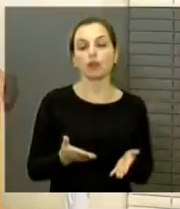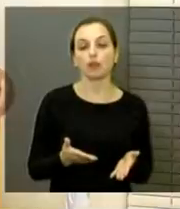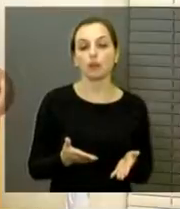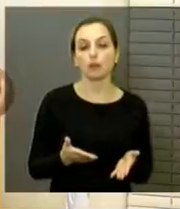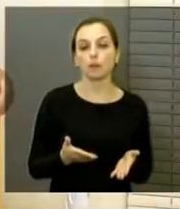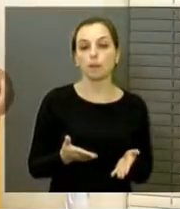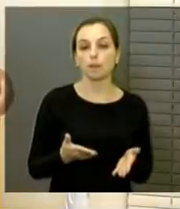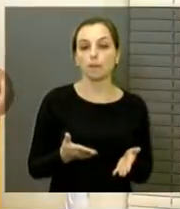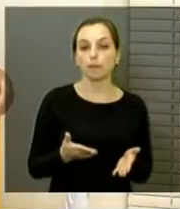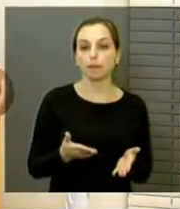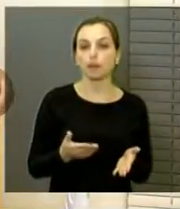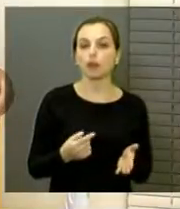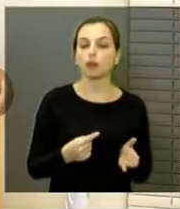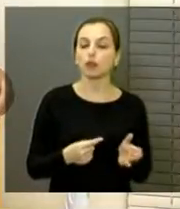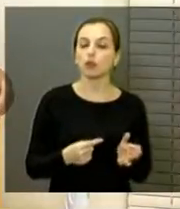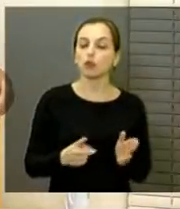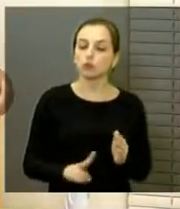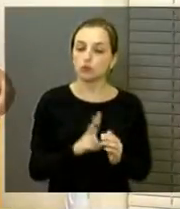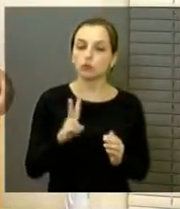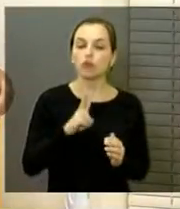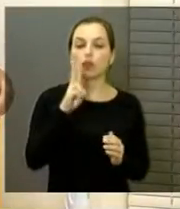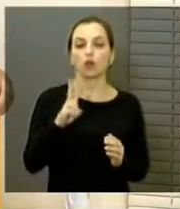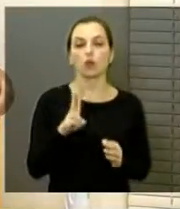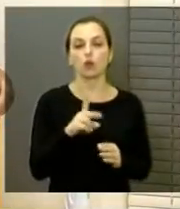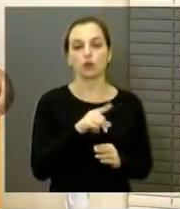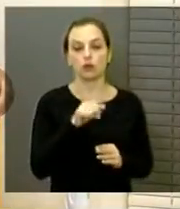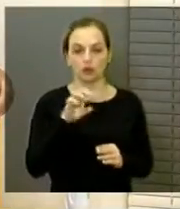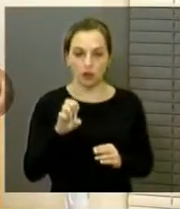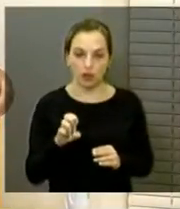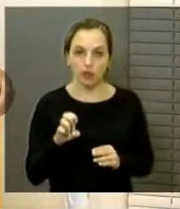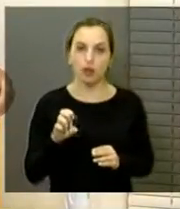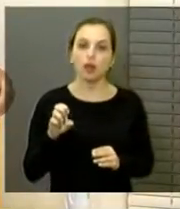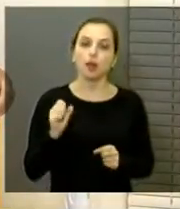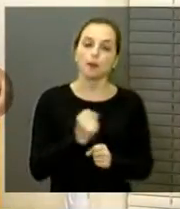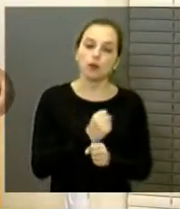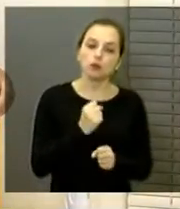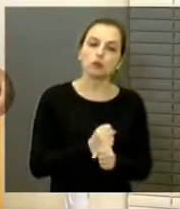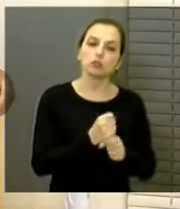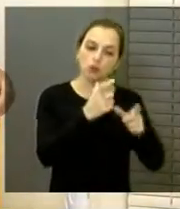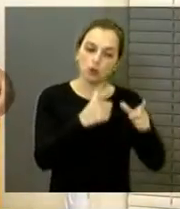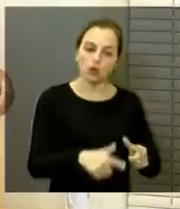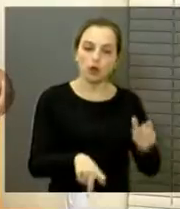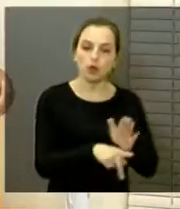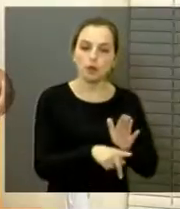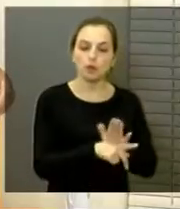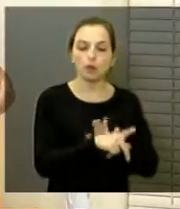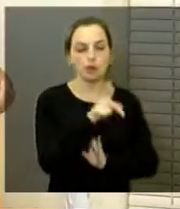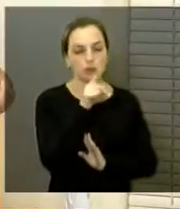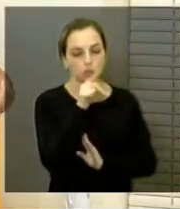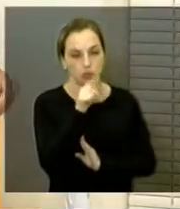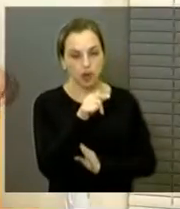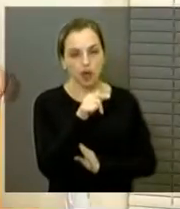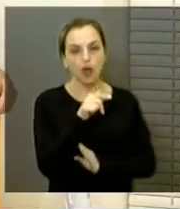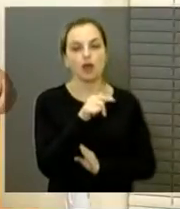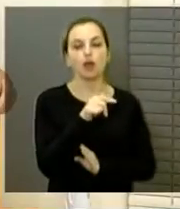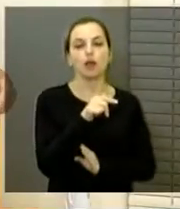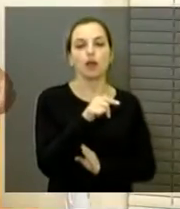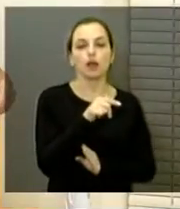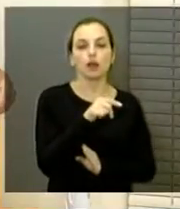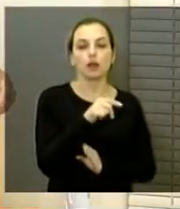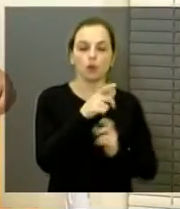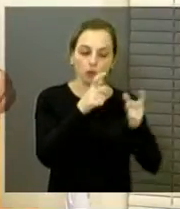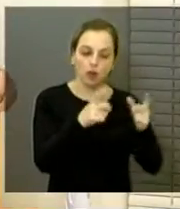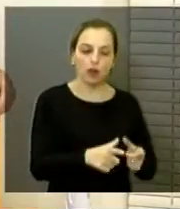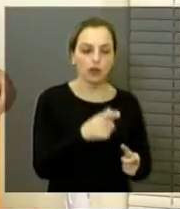esse investimento para o DAE hoje, lá para construir esse novo reservatório, esse poço, adutora, uma caixa